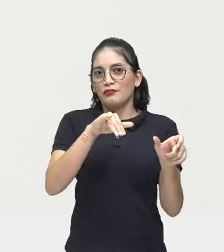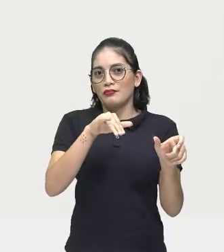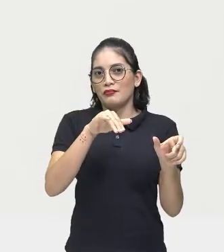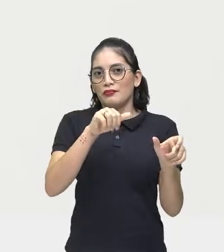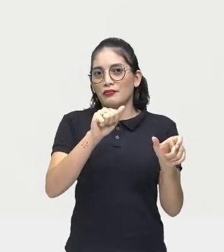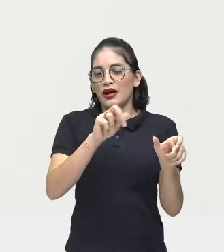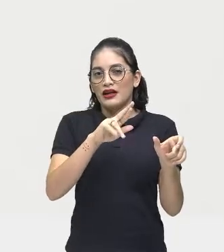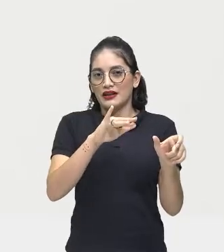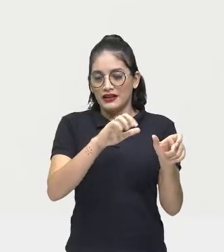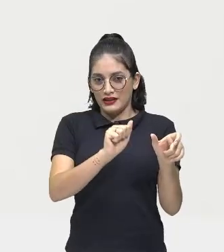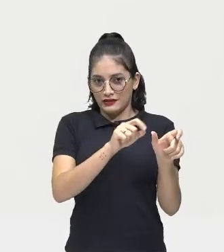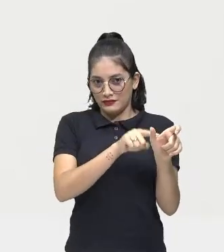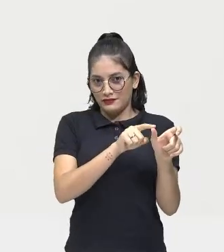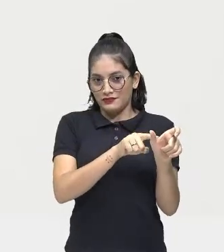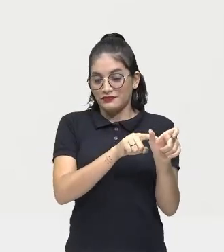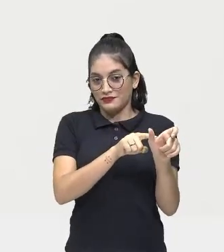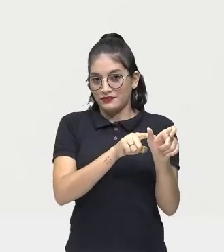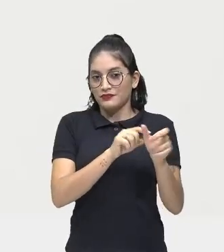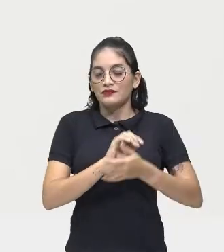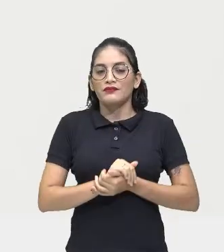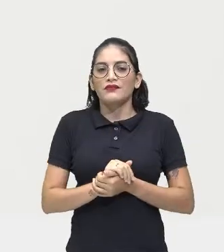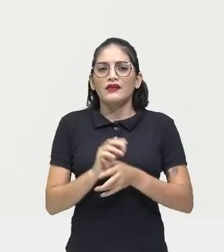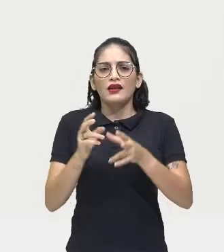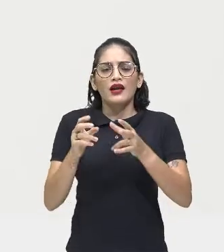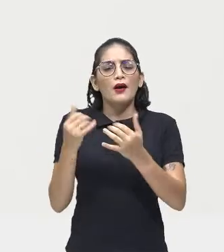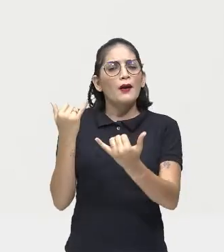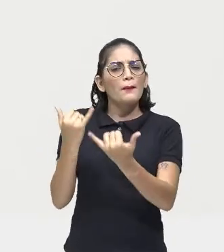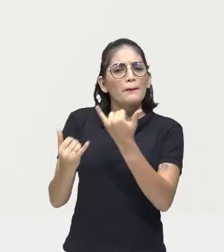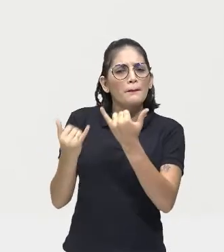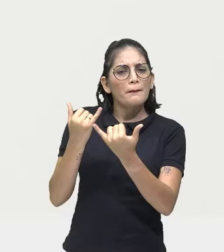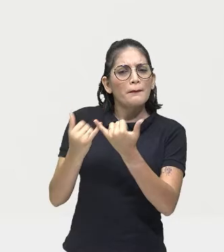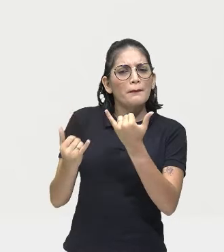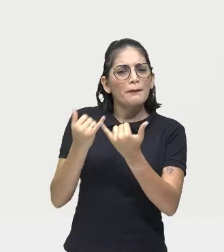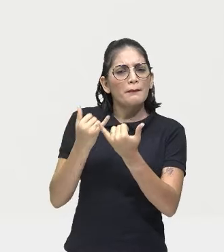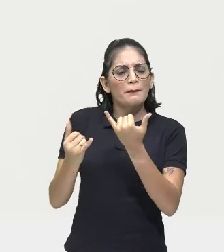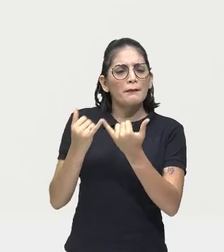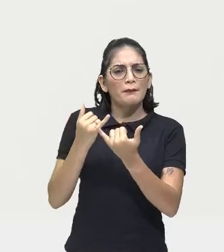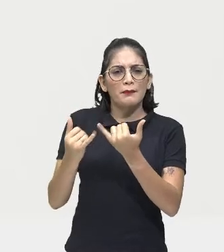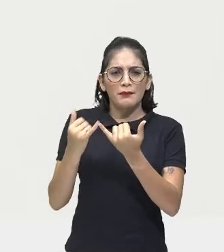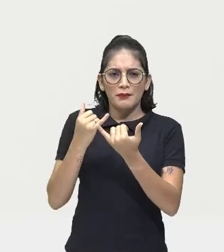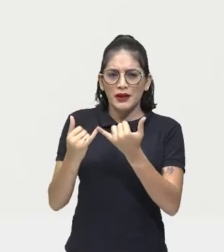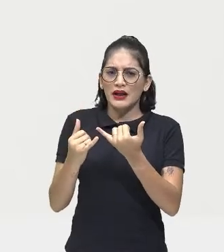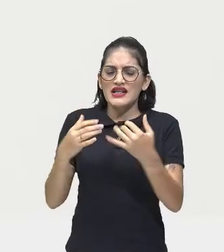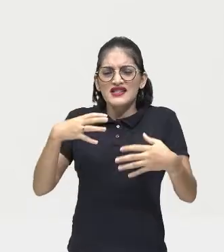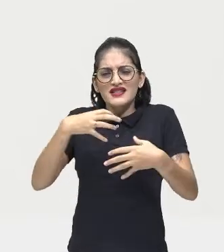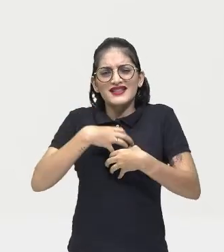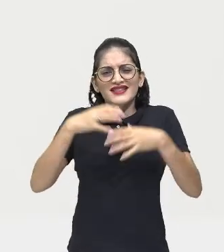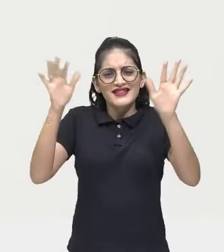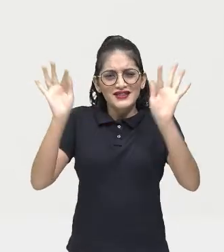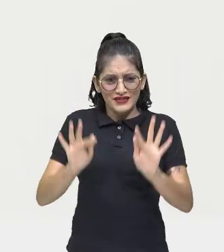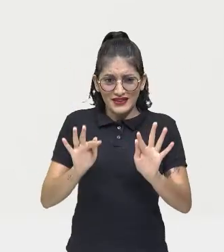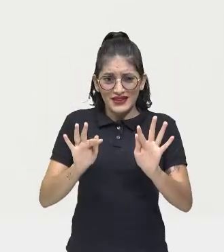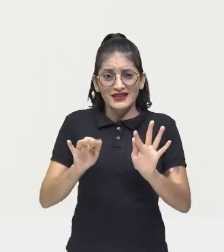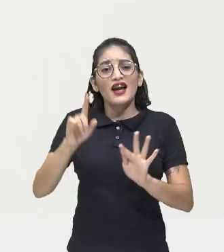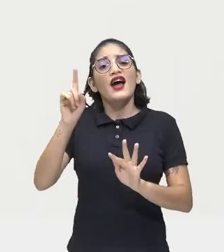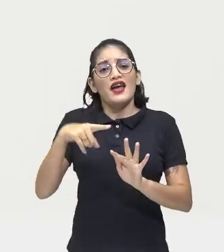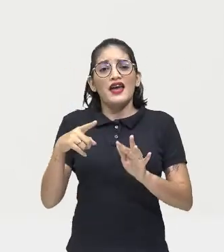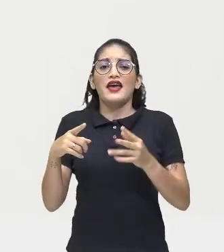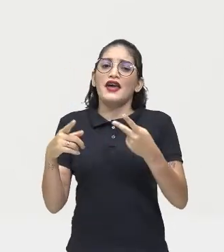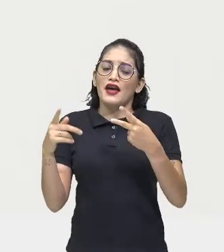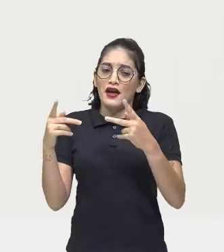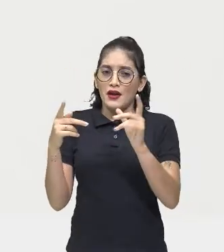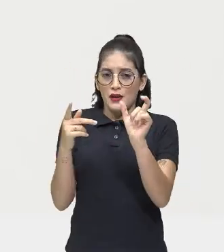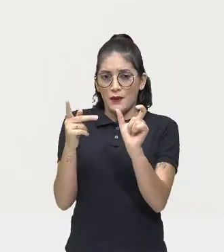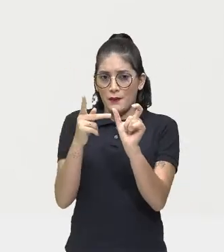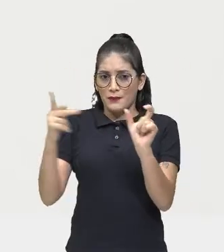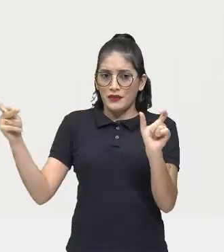oração. Percebam que parece contente é o meu predicado. Observem aqui que eu tenho um verbo